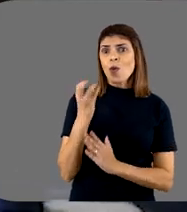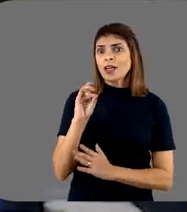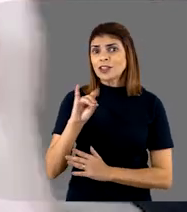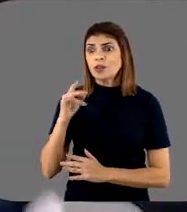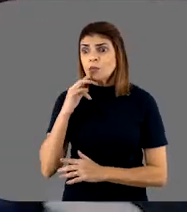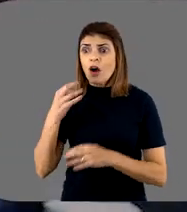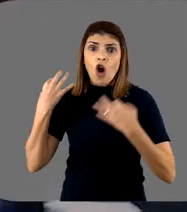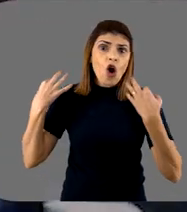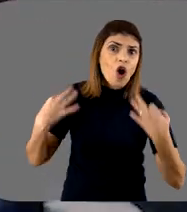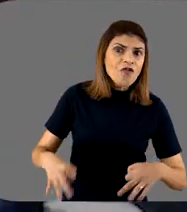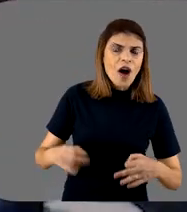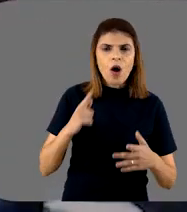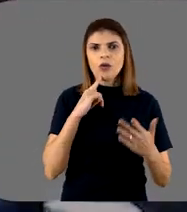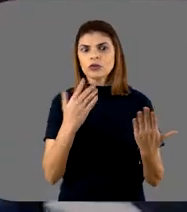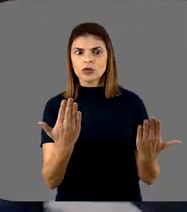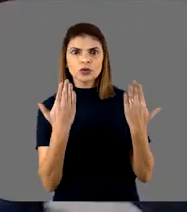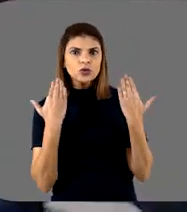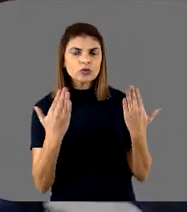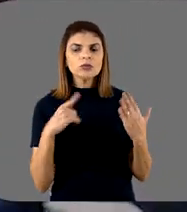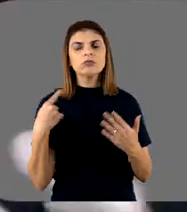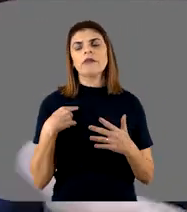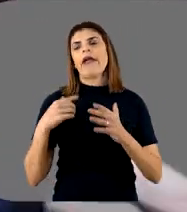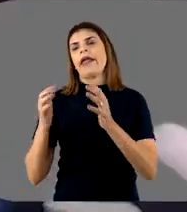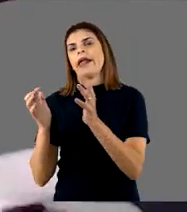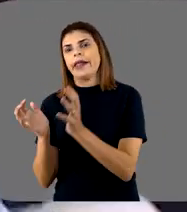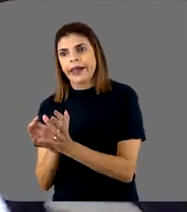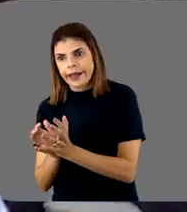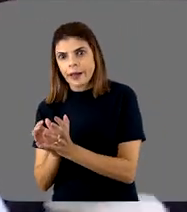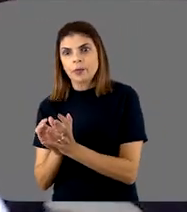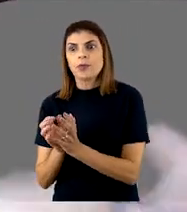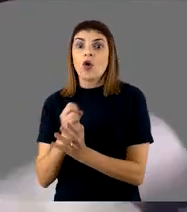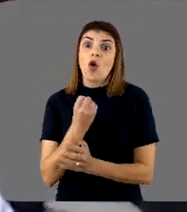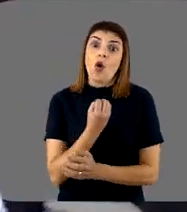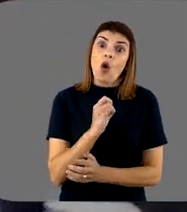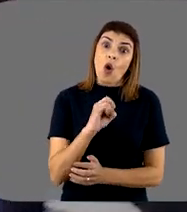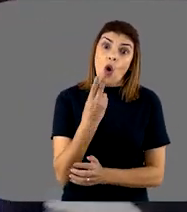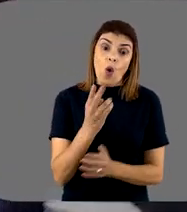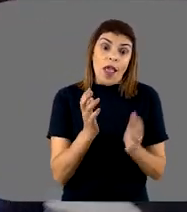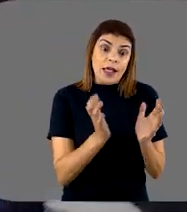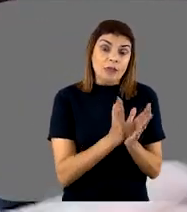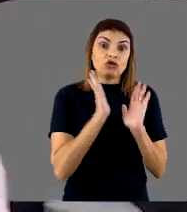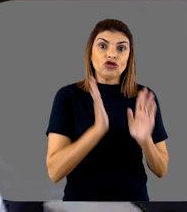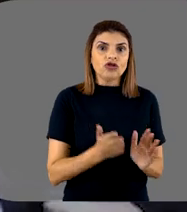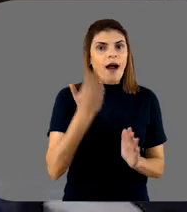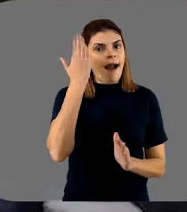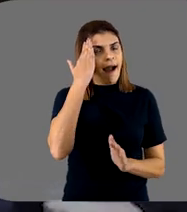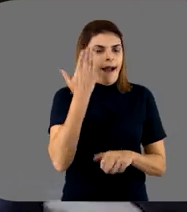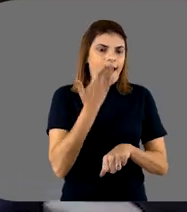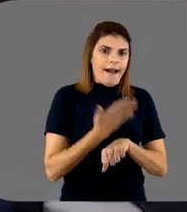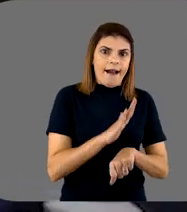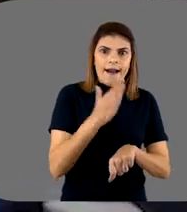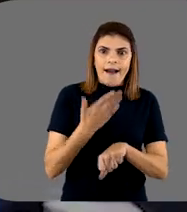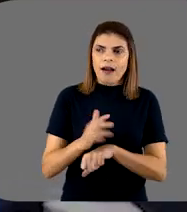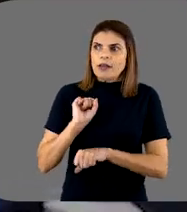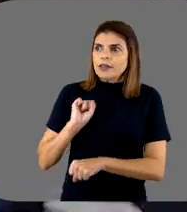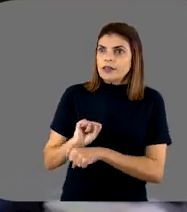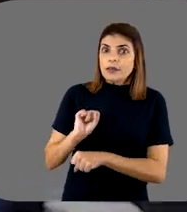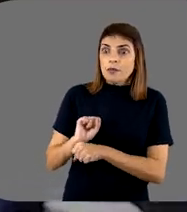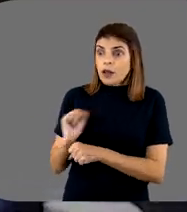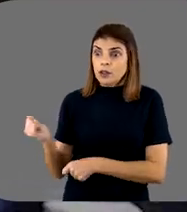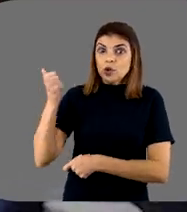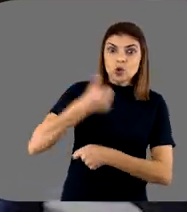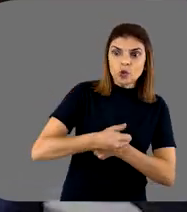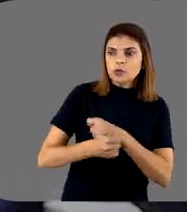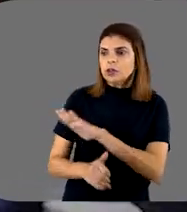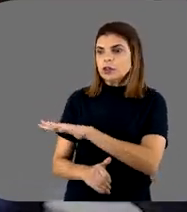casos suspeitos ou confirmados né então a gente tinha que ter uma equipe ou equipes já treinadas né Eh à